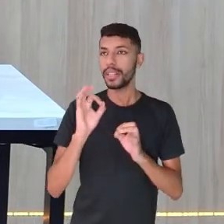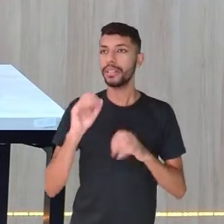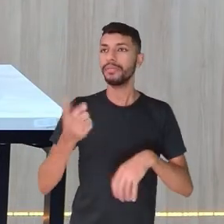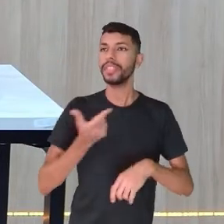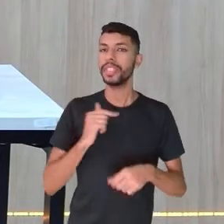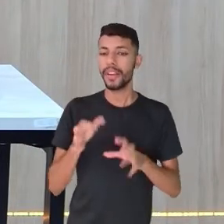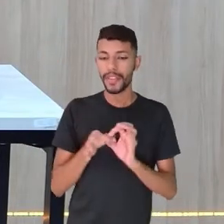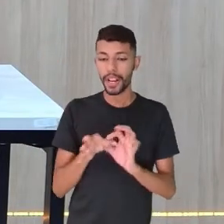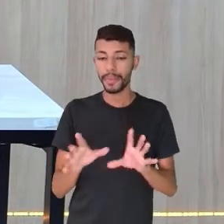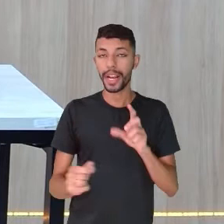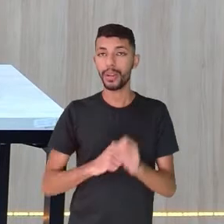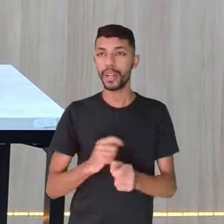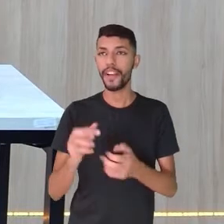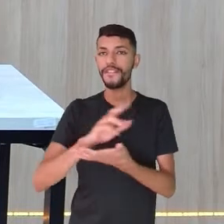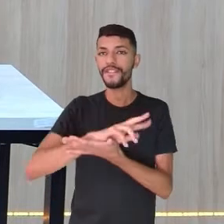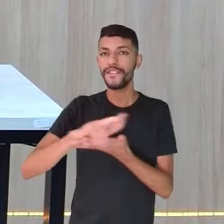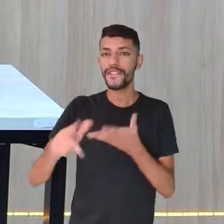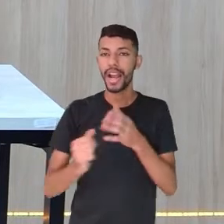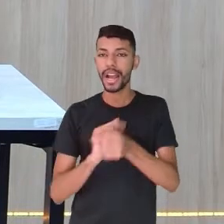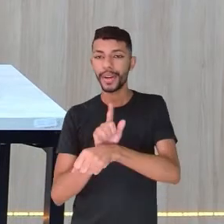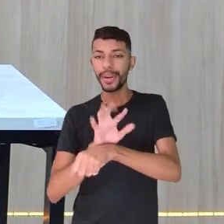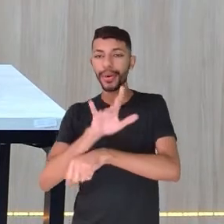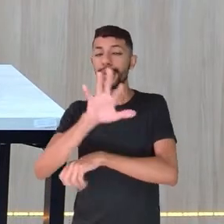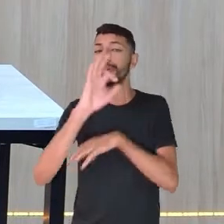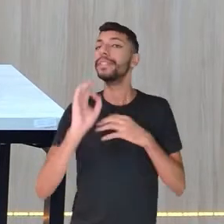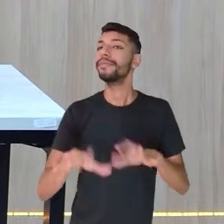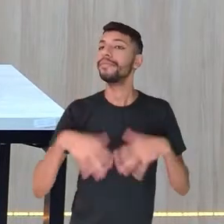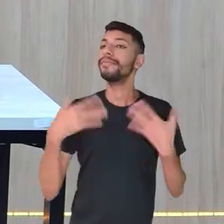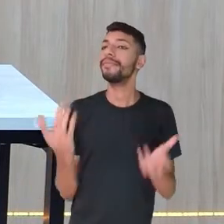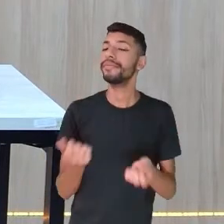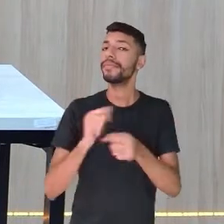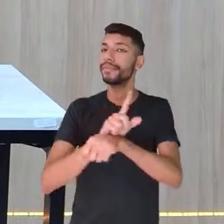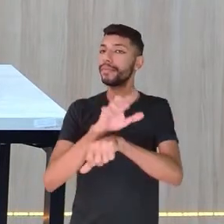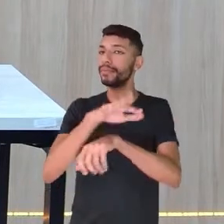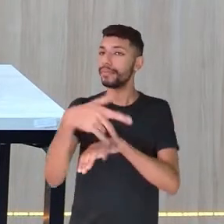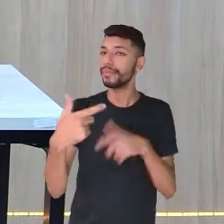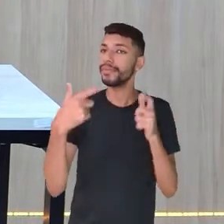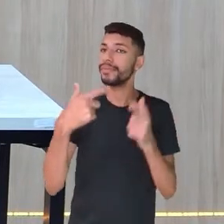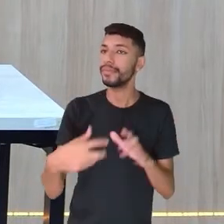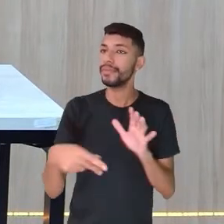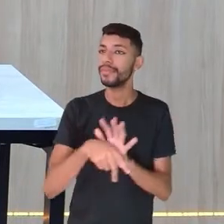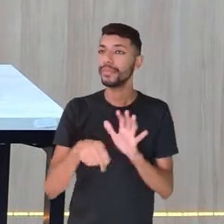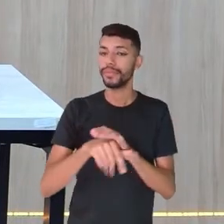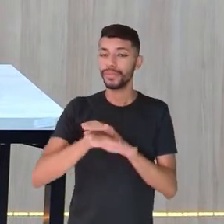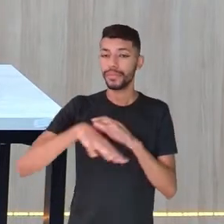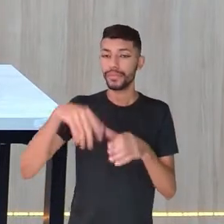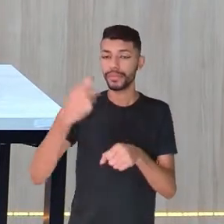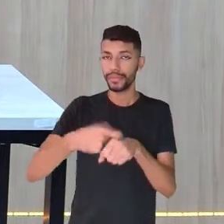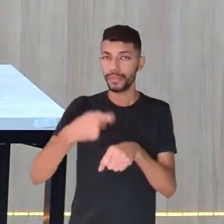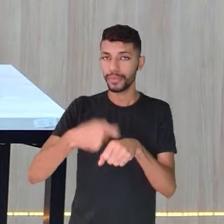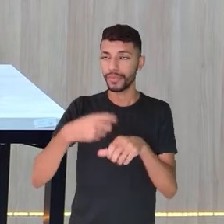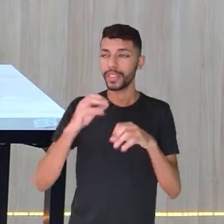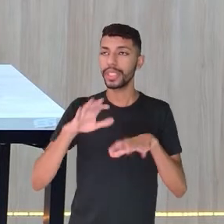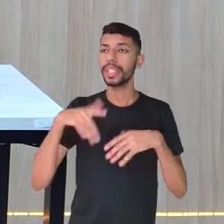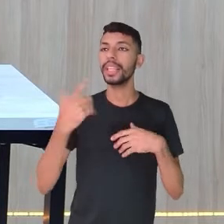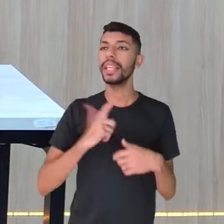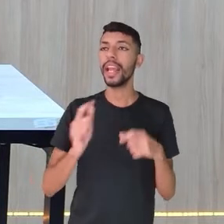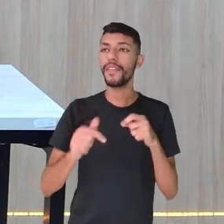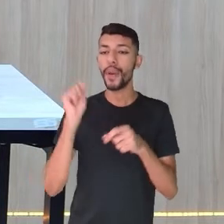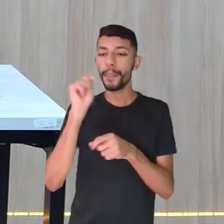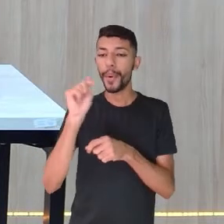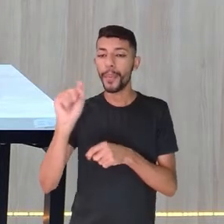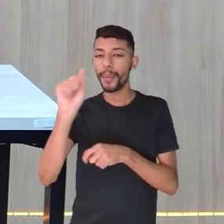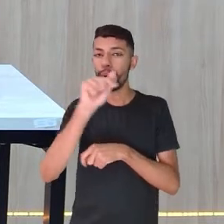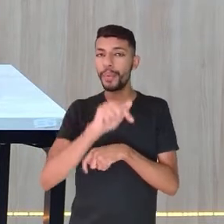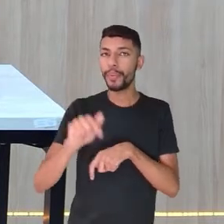liberados muitos gases, e aonde esse gás estava ocupando esse espaço, ficaram aí esses furinhos,